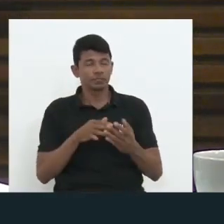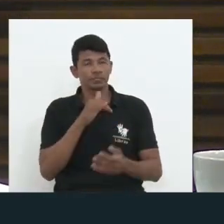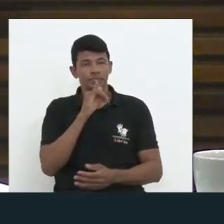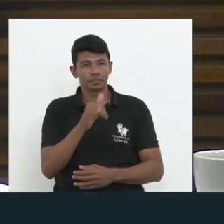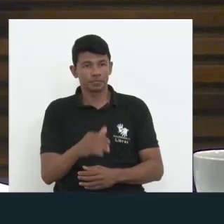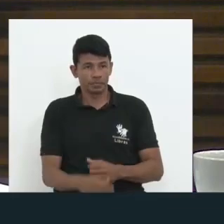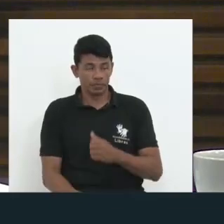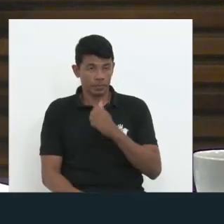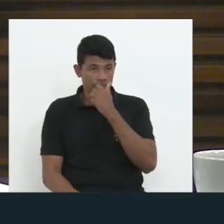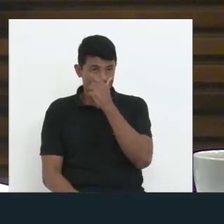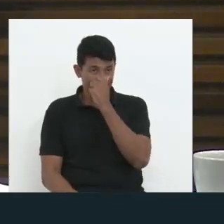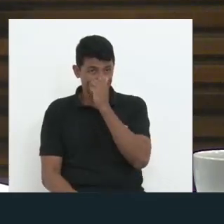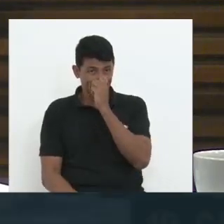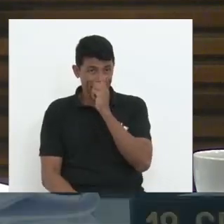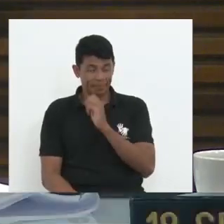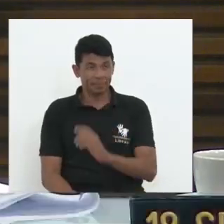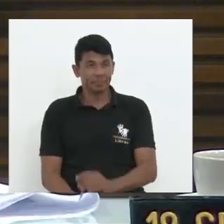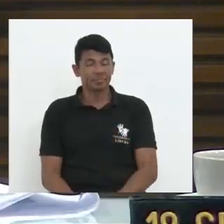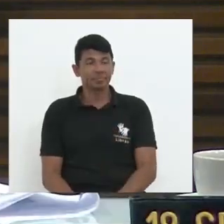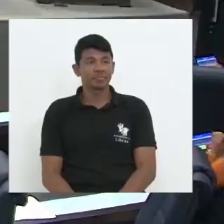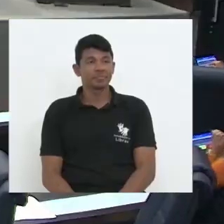eletrônico.